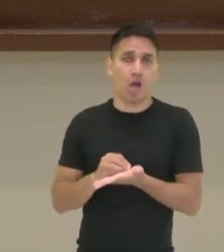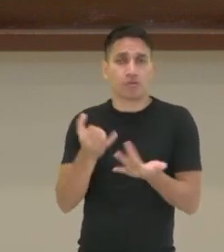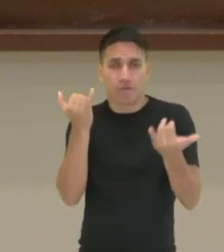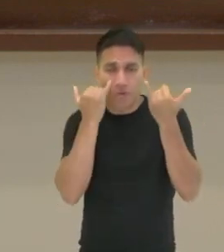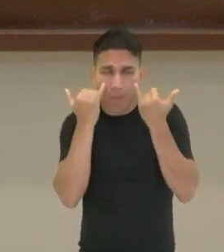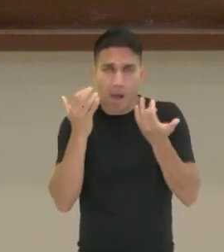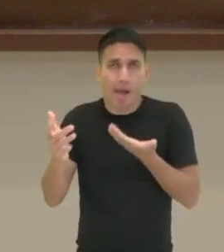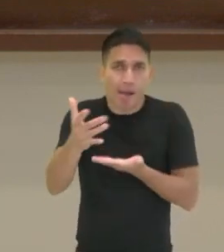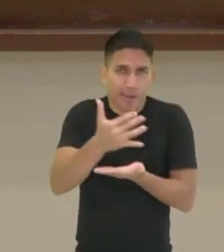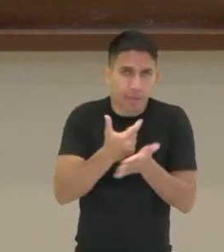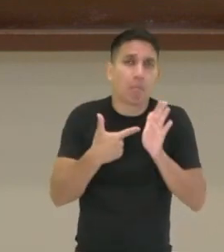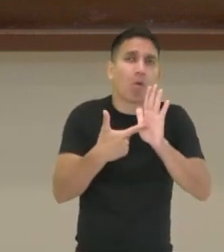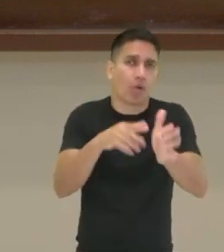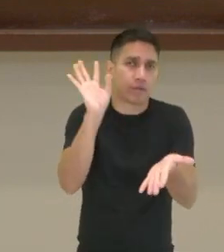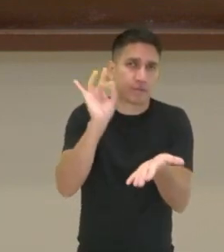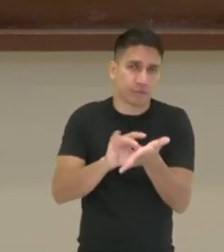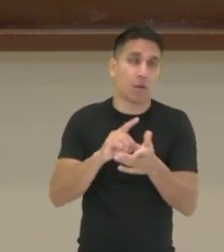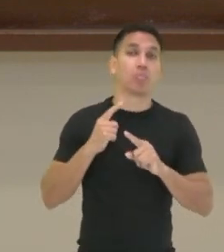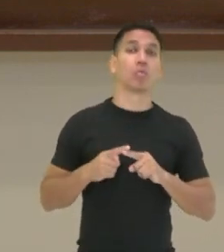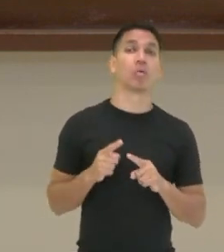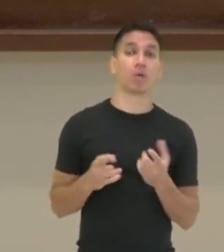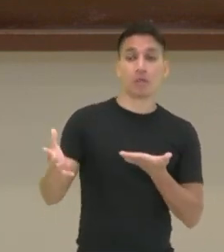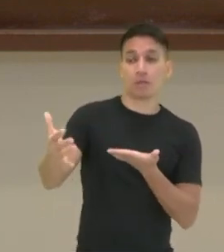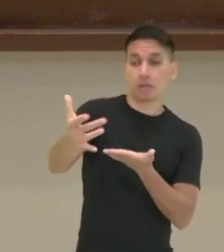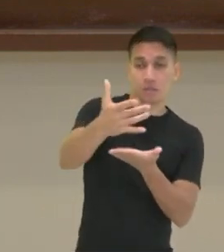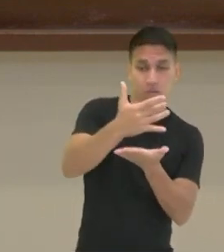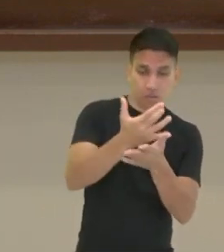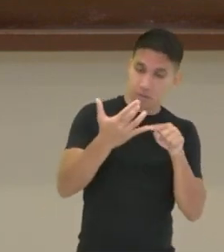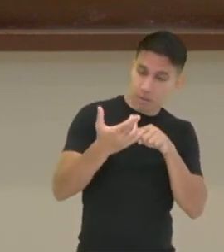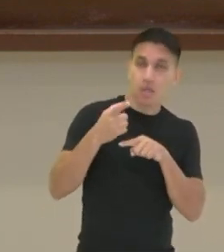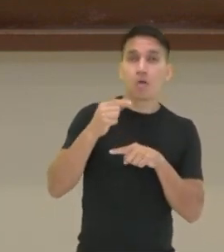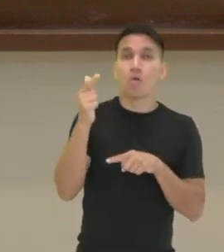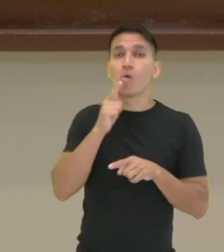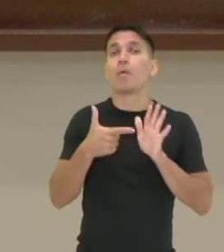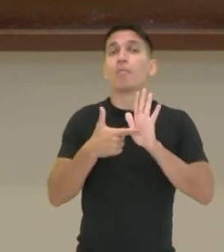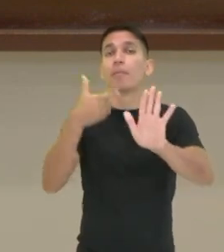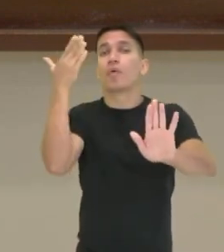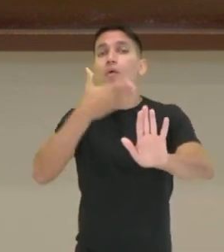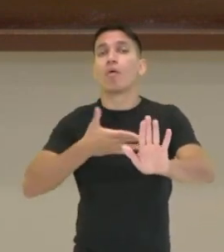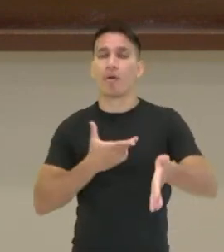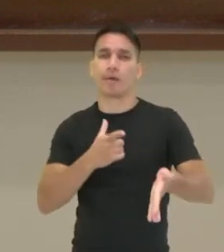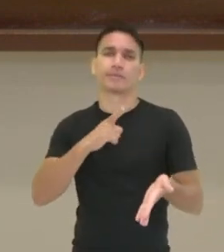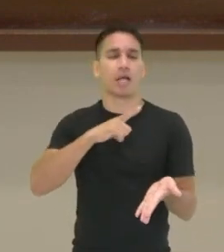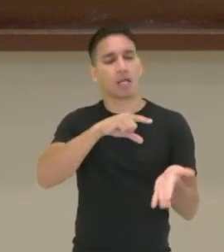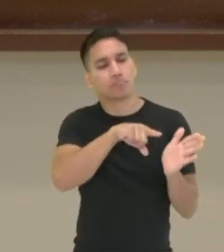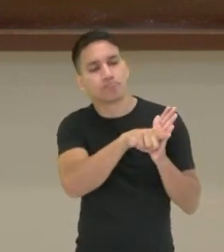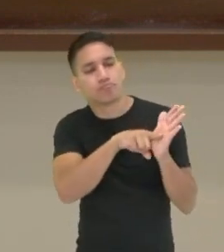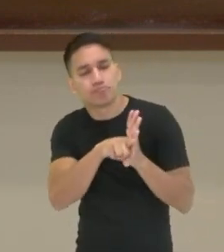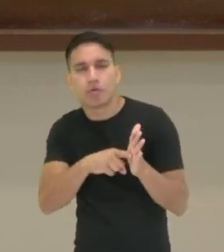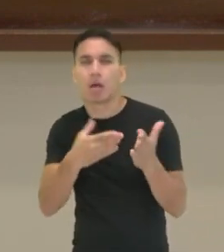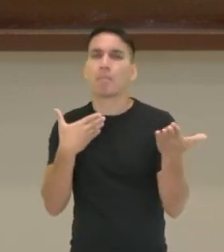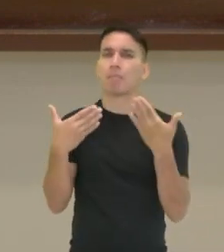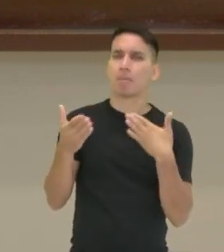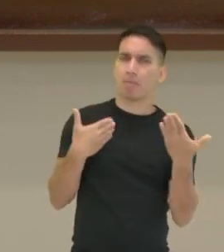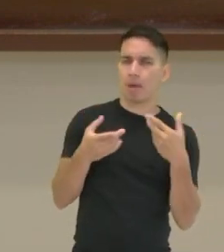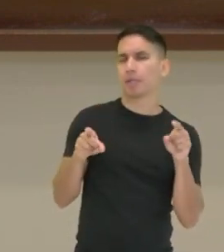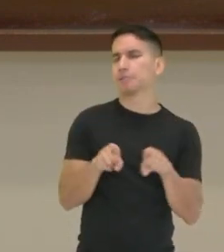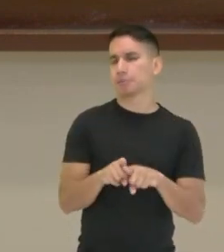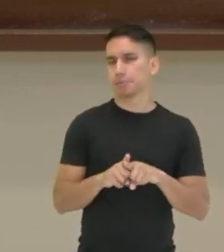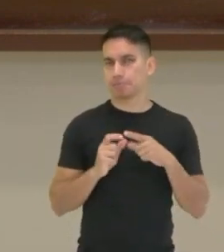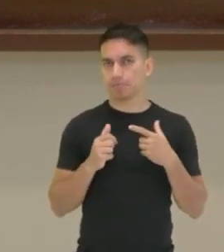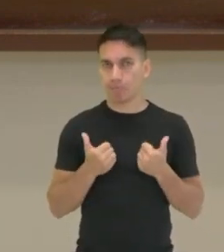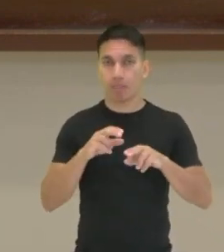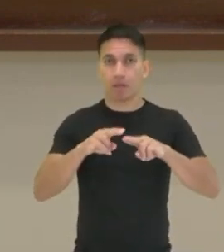expressem a realidade, porque esses dados eles qualificam as pesquisas, qualificam o debate, a discussão. Então,